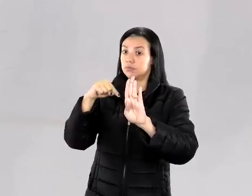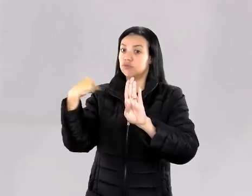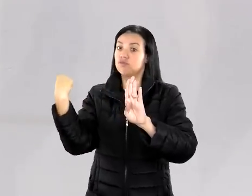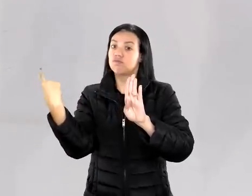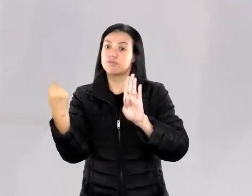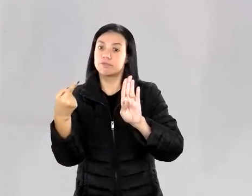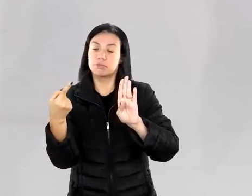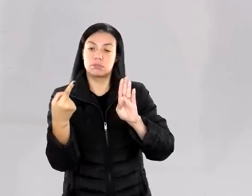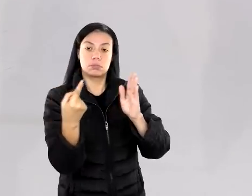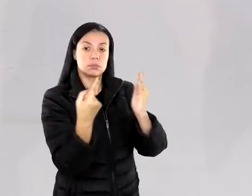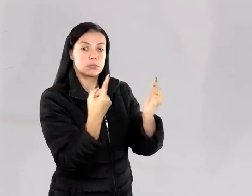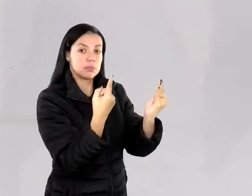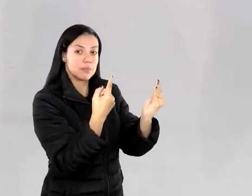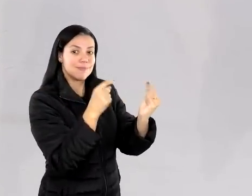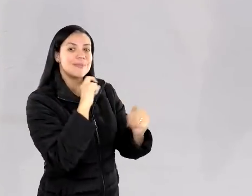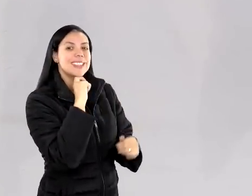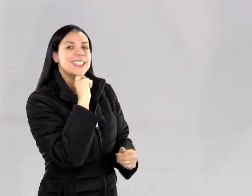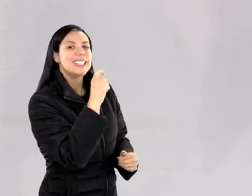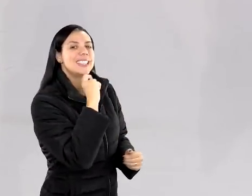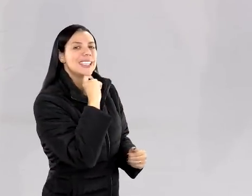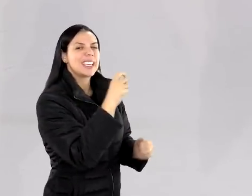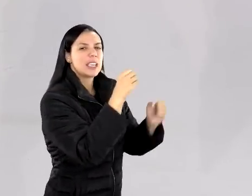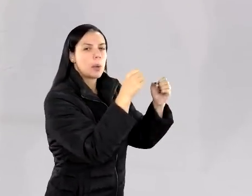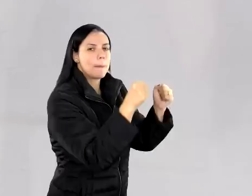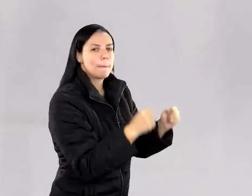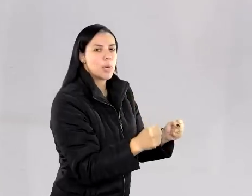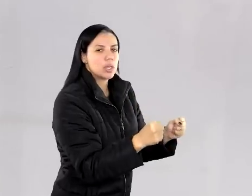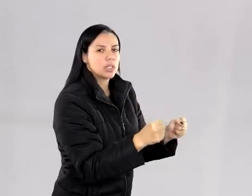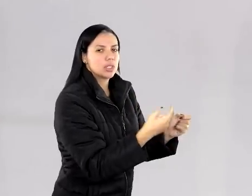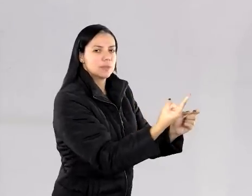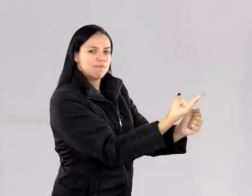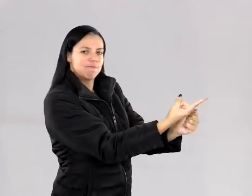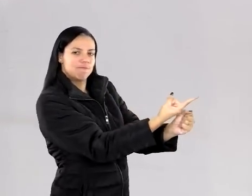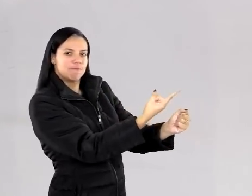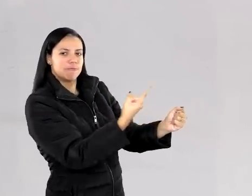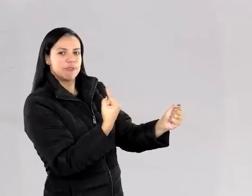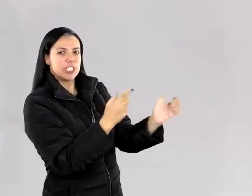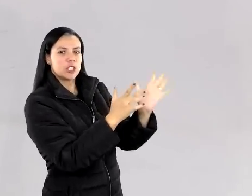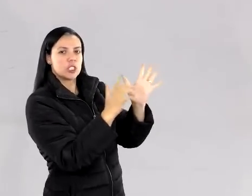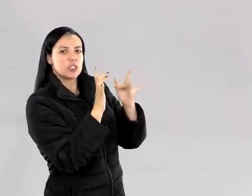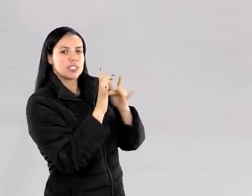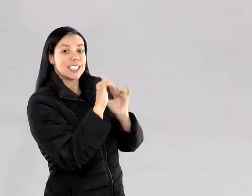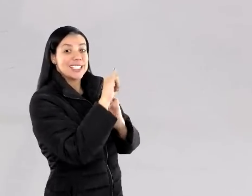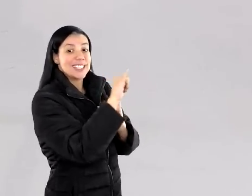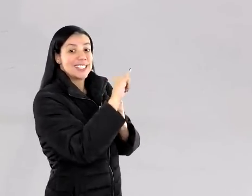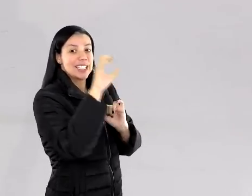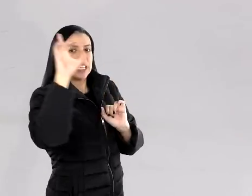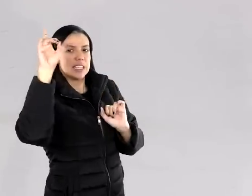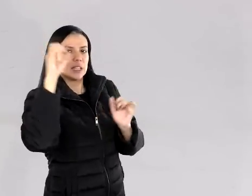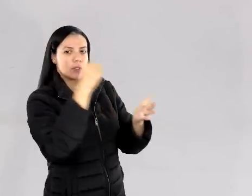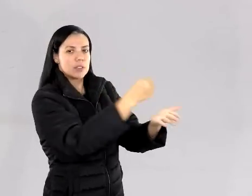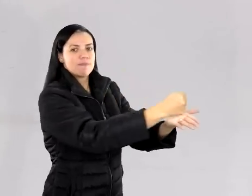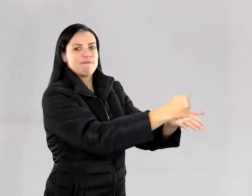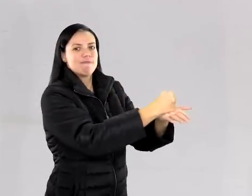Ninguém pode vir a mim se o Pai não o trouxer.